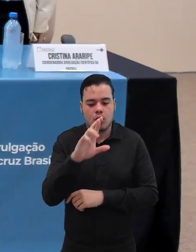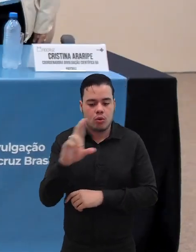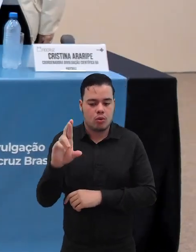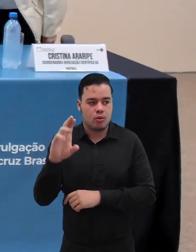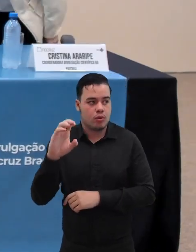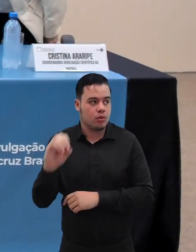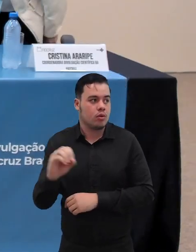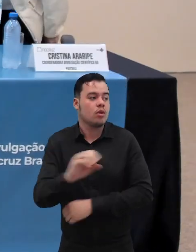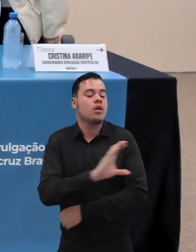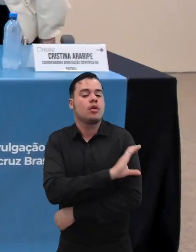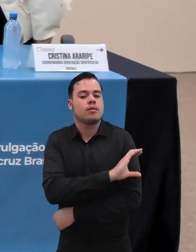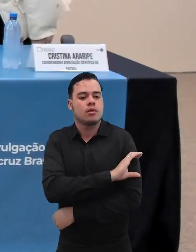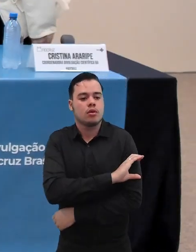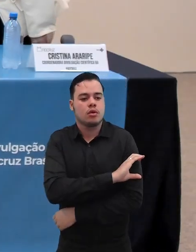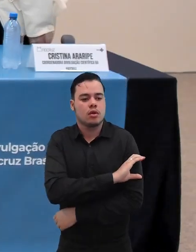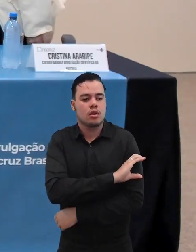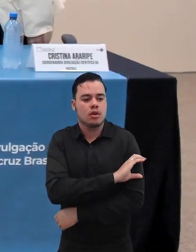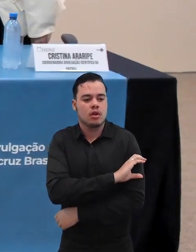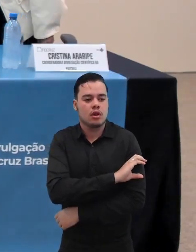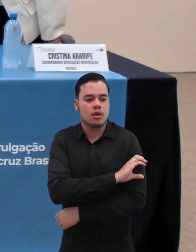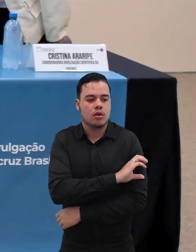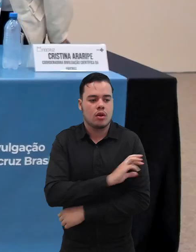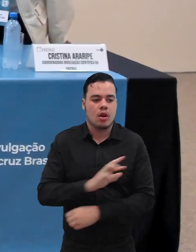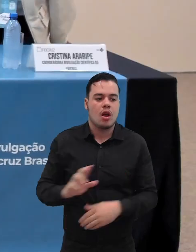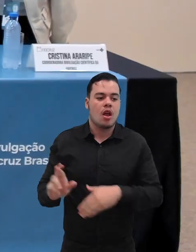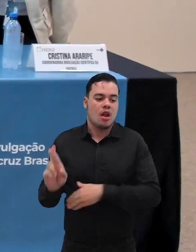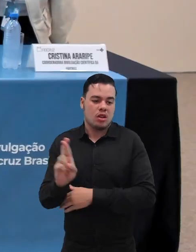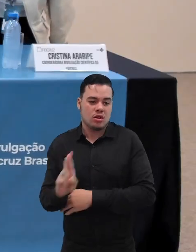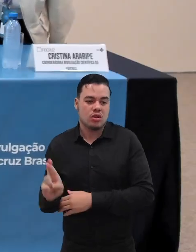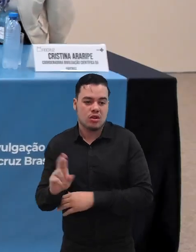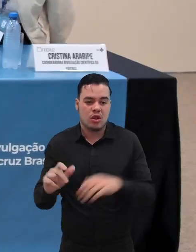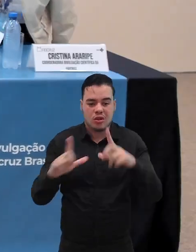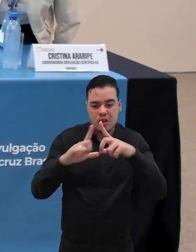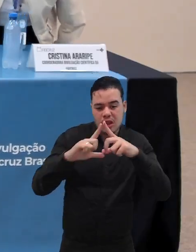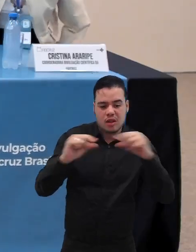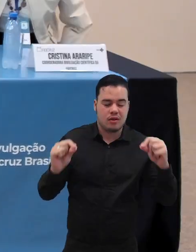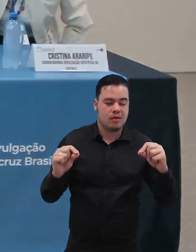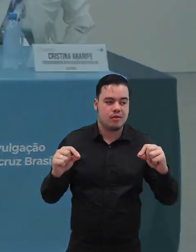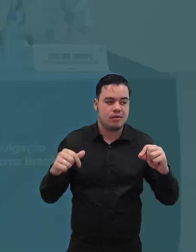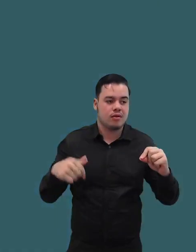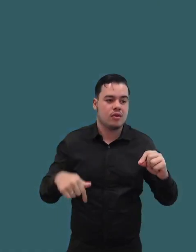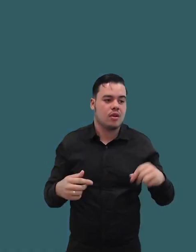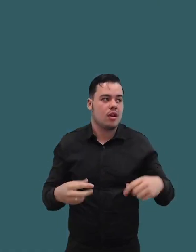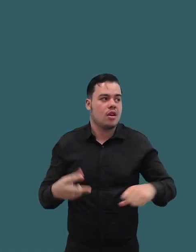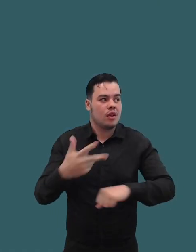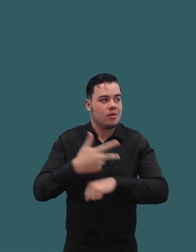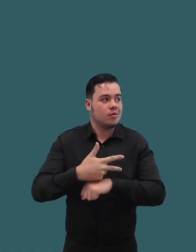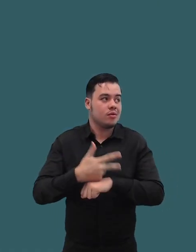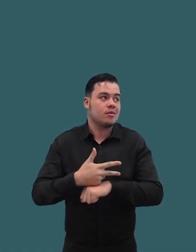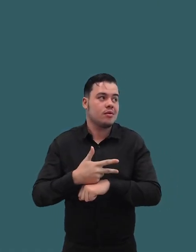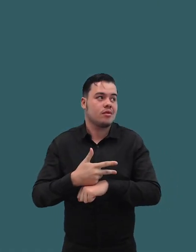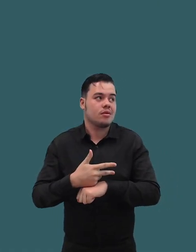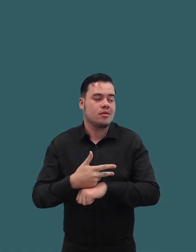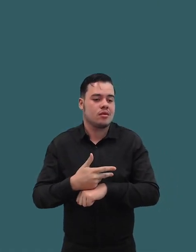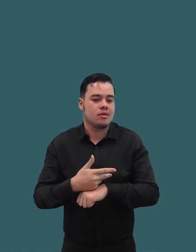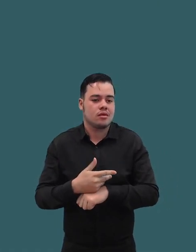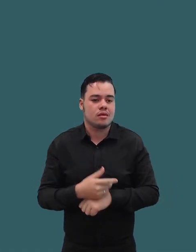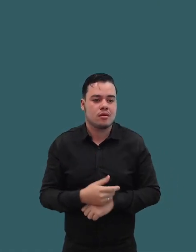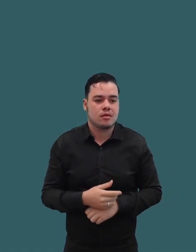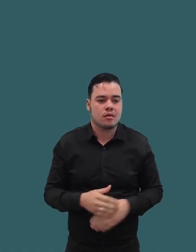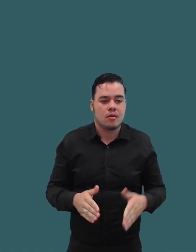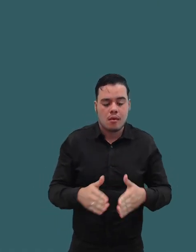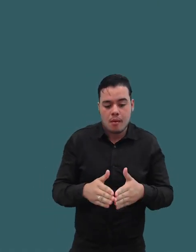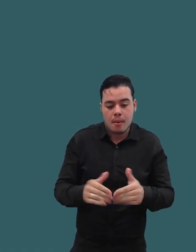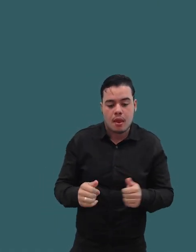a nossa coordenadora da Regional DF do sindicato, que vai entrar pelo Zoom. E aí eu vou organizar a ordem pedindo para Socorro